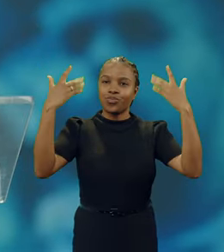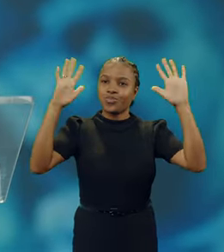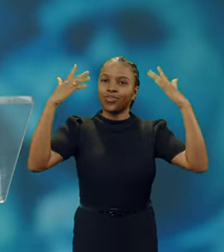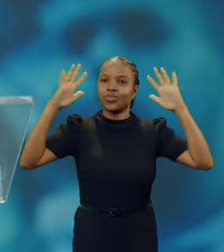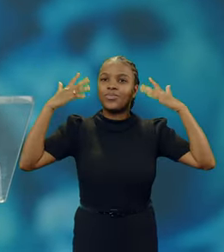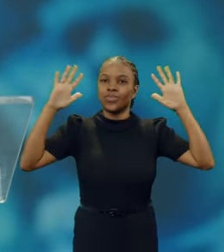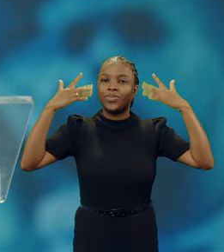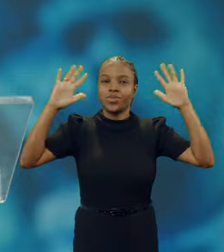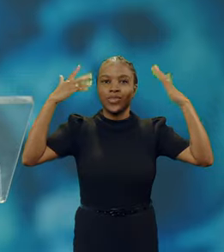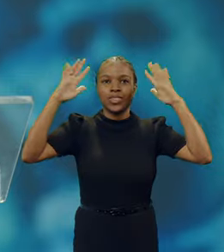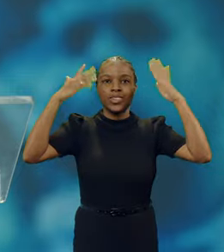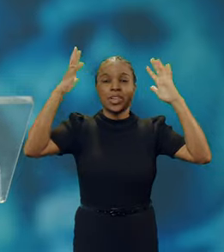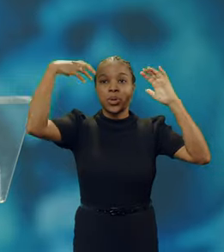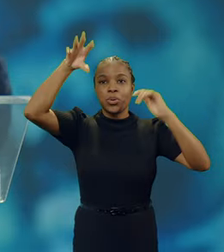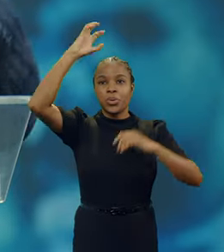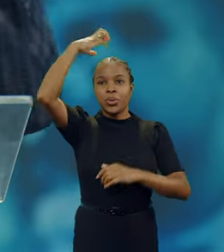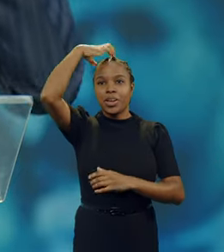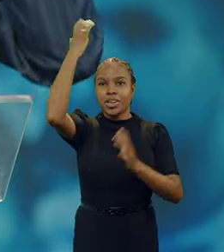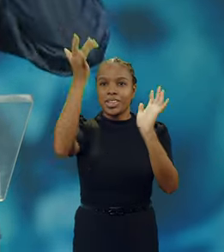para o Rei Jesus.